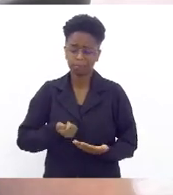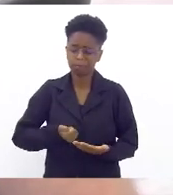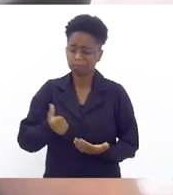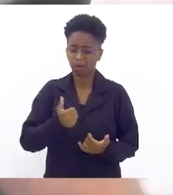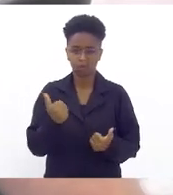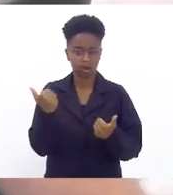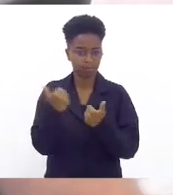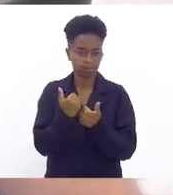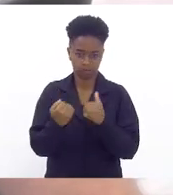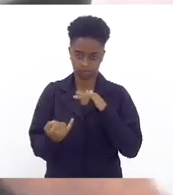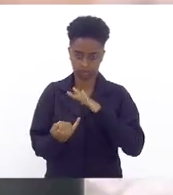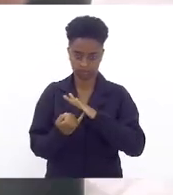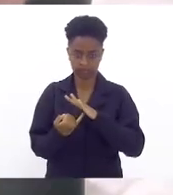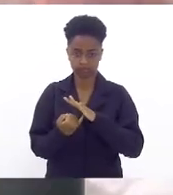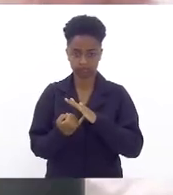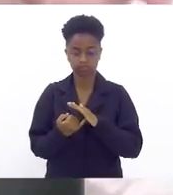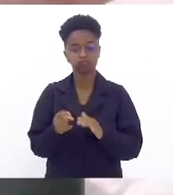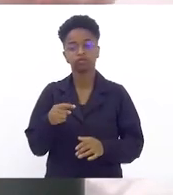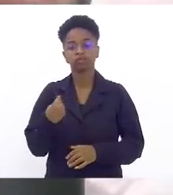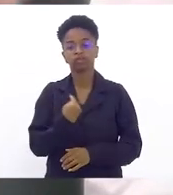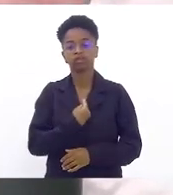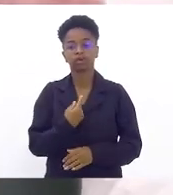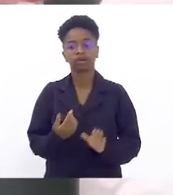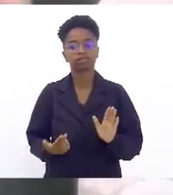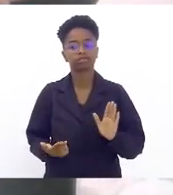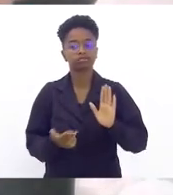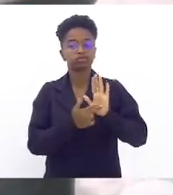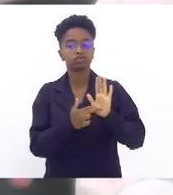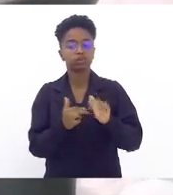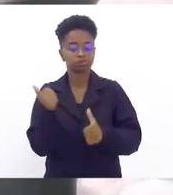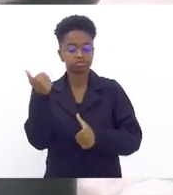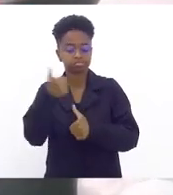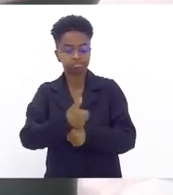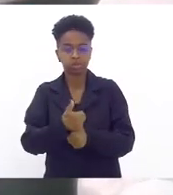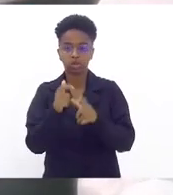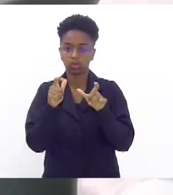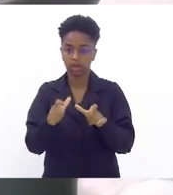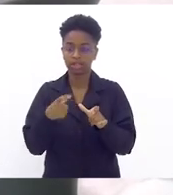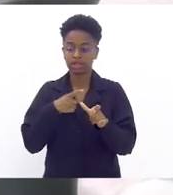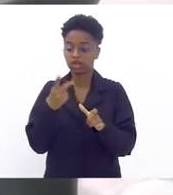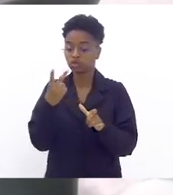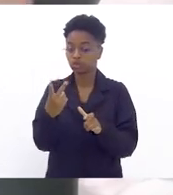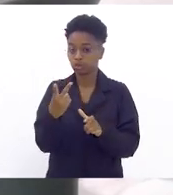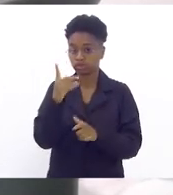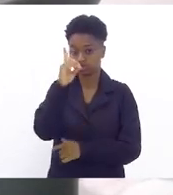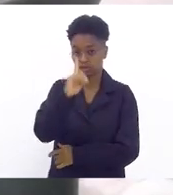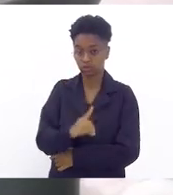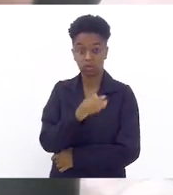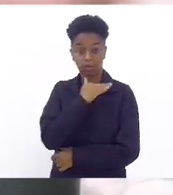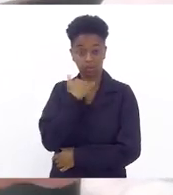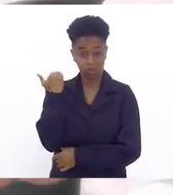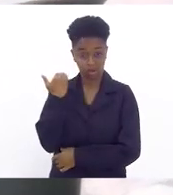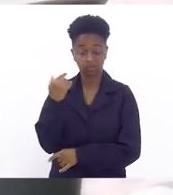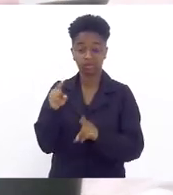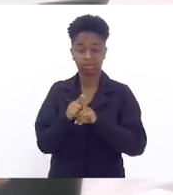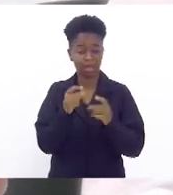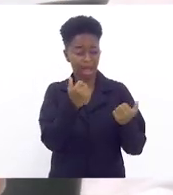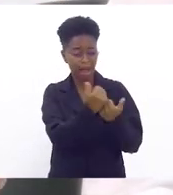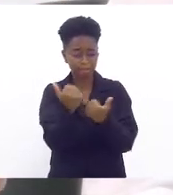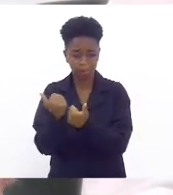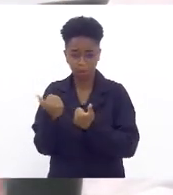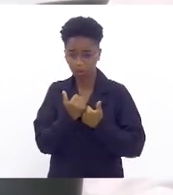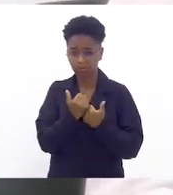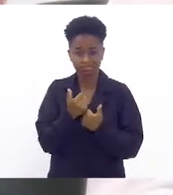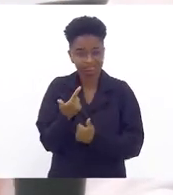institucional a gente assume um lugar onde dois diretores faleceram e todo o apoio que estava ao nosso redor